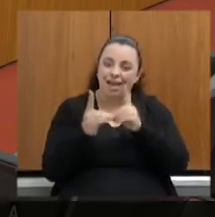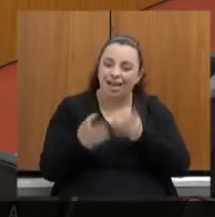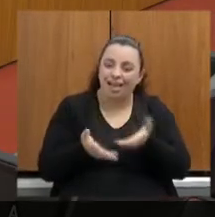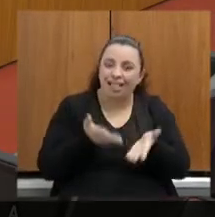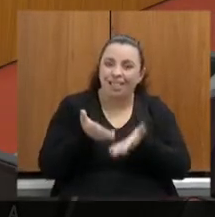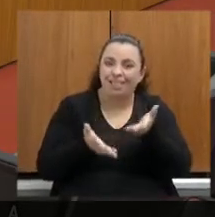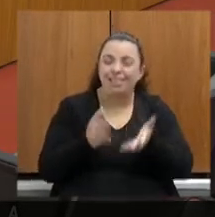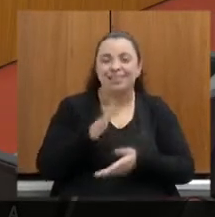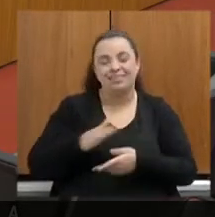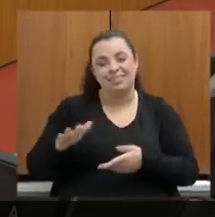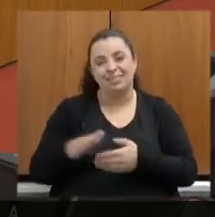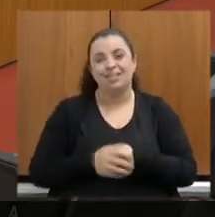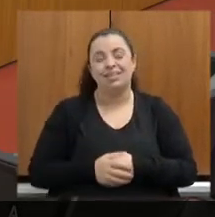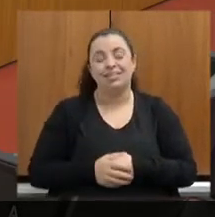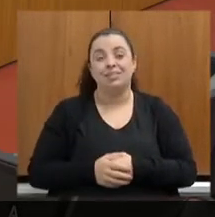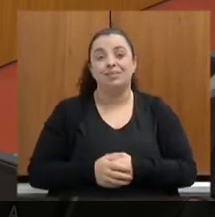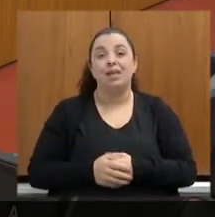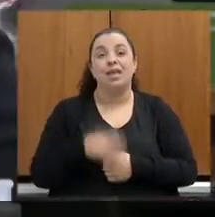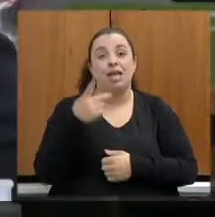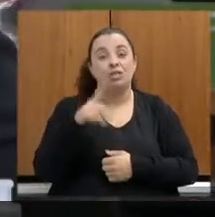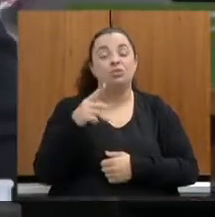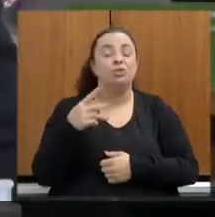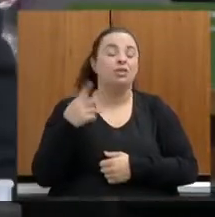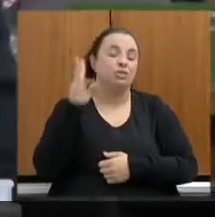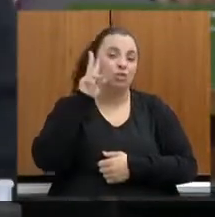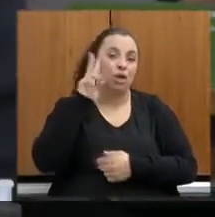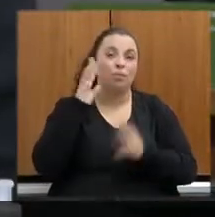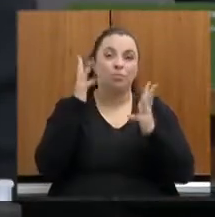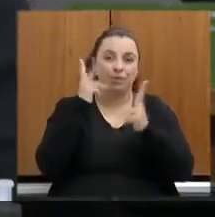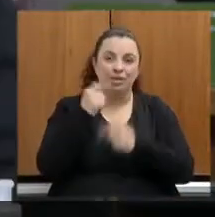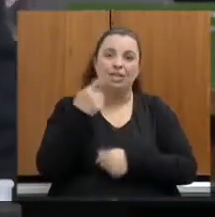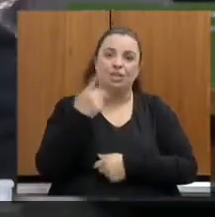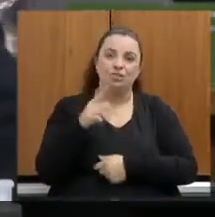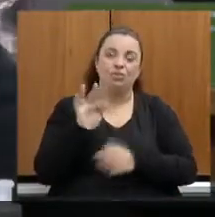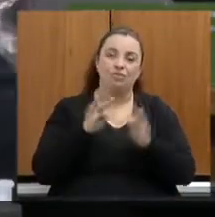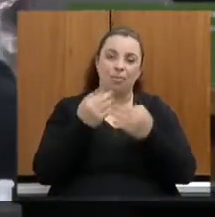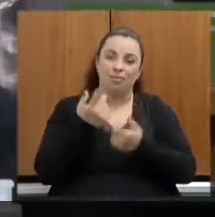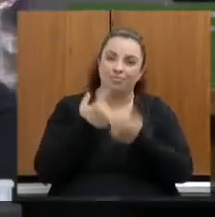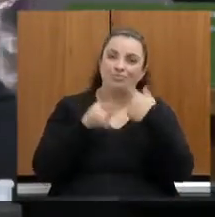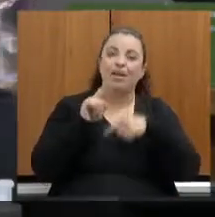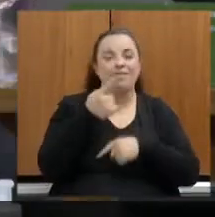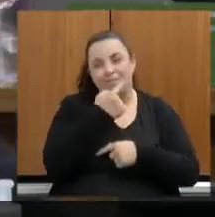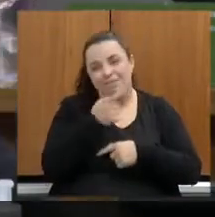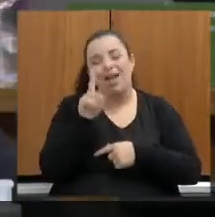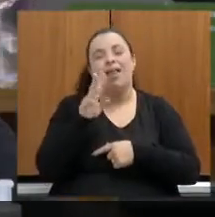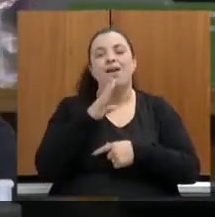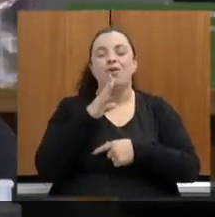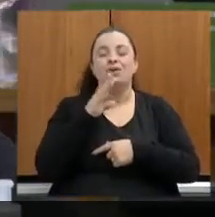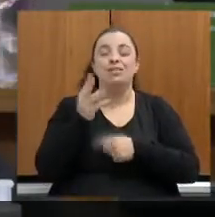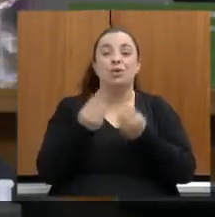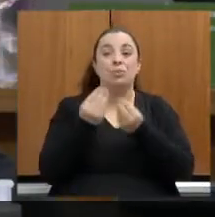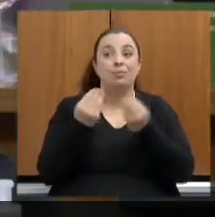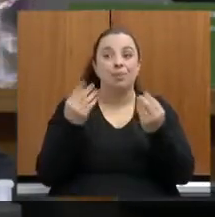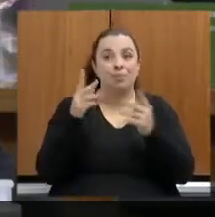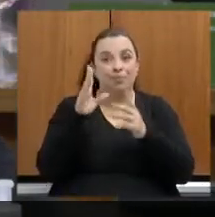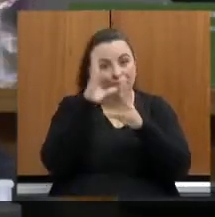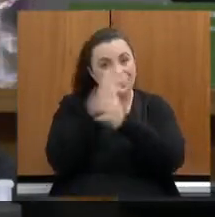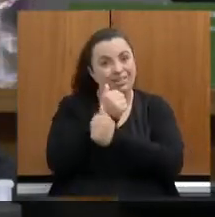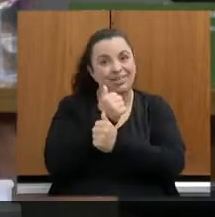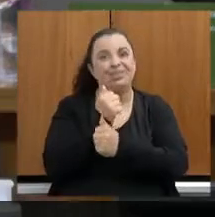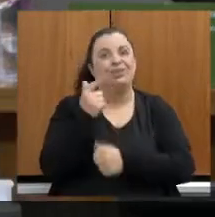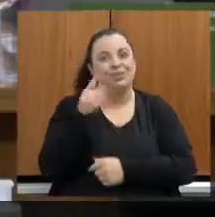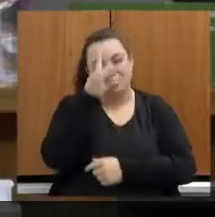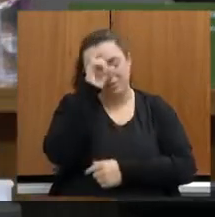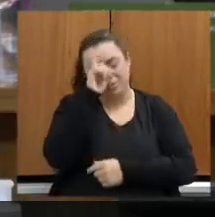história bonita de superação da sua família fique convidar você conhecer como ele tá bonito mas dizer é como um todo